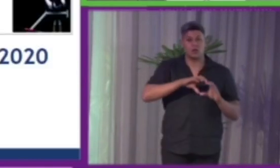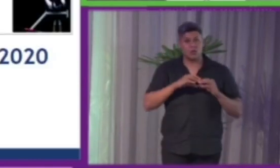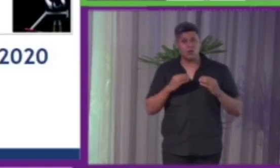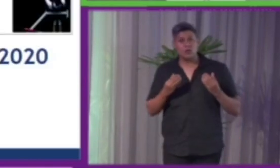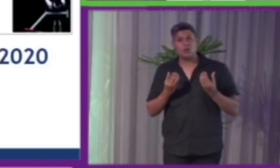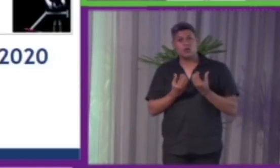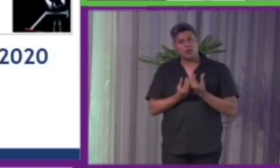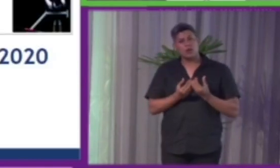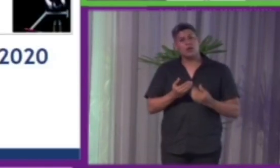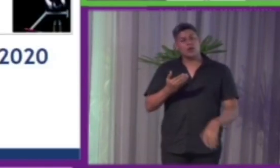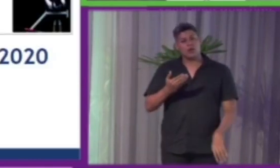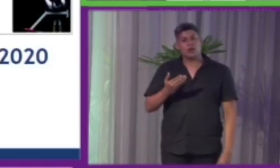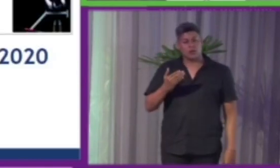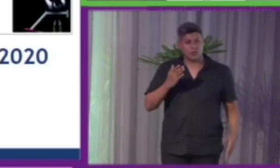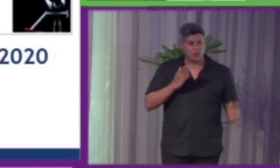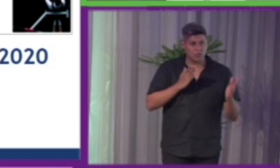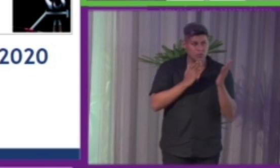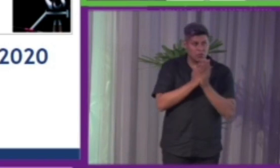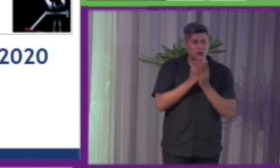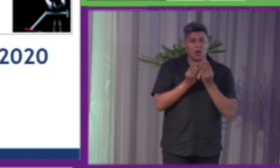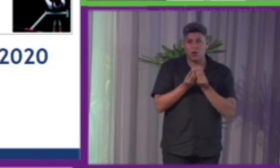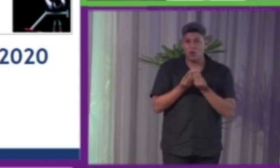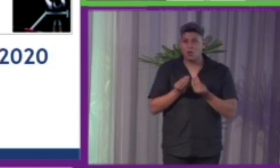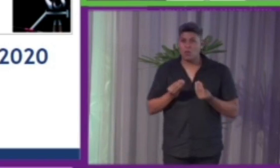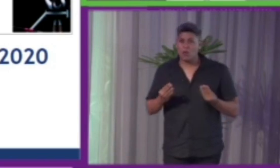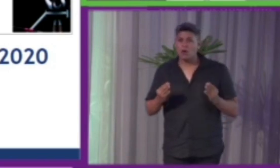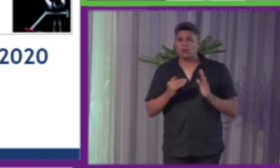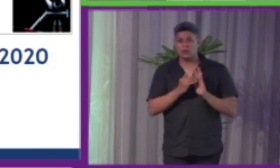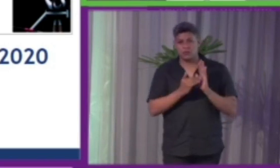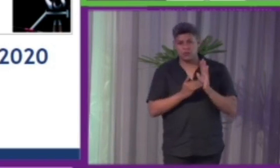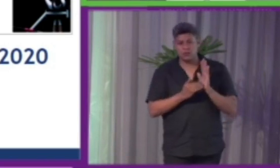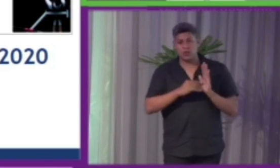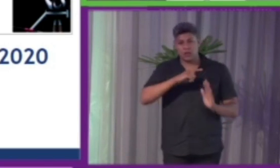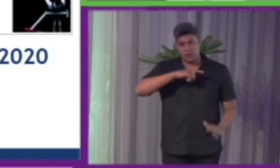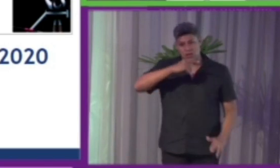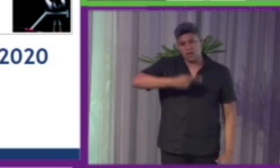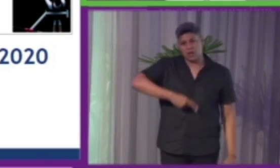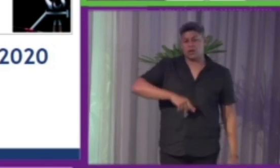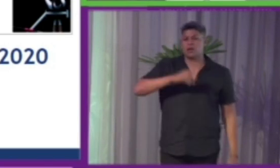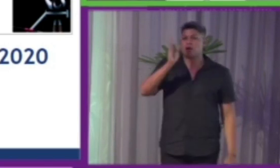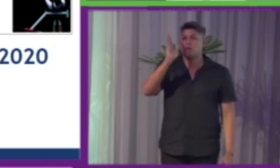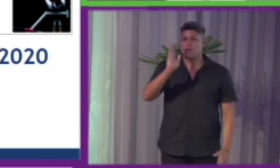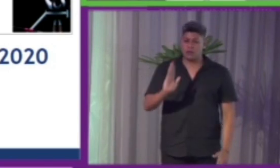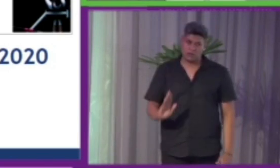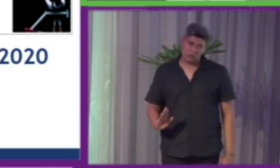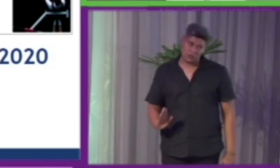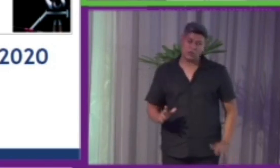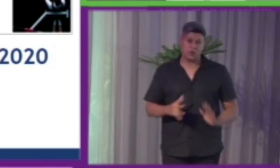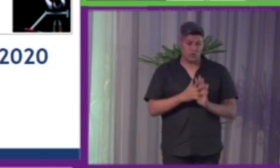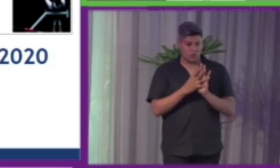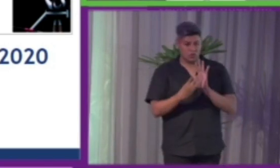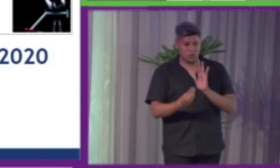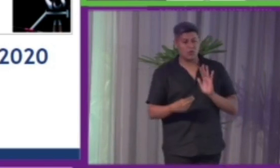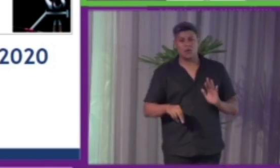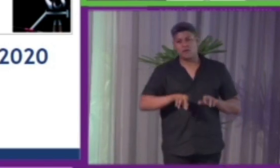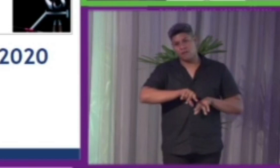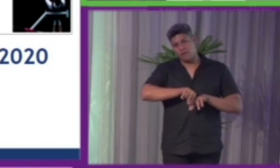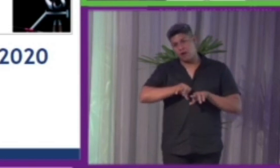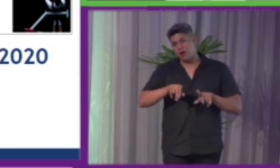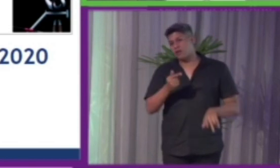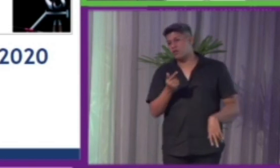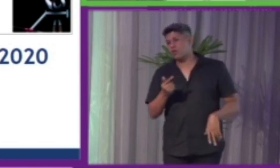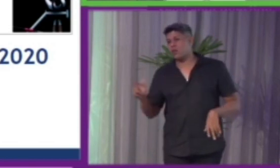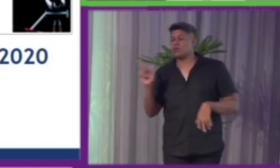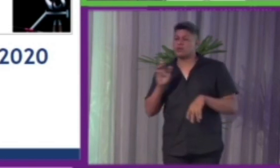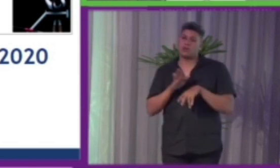eles reconhecem a qualidade dos dados que a gente tem aqui dentro do Brasil e que passou a ser modelo, inclusive, para várias outras doenças aqui